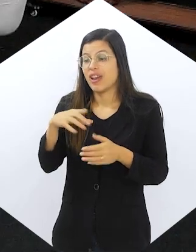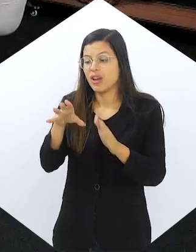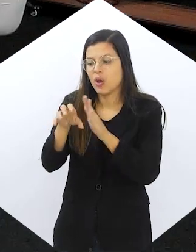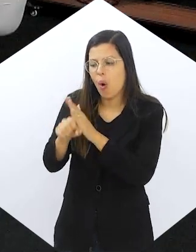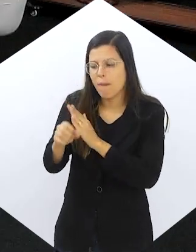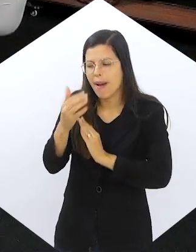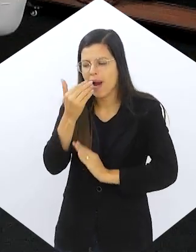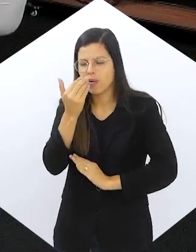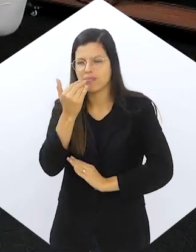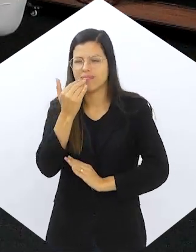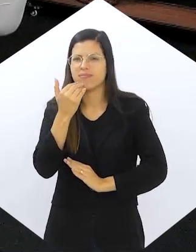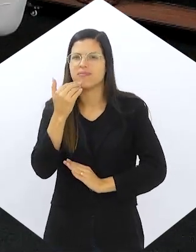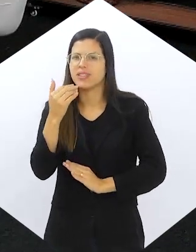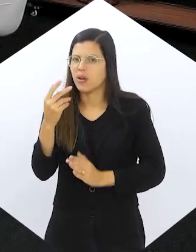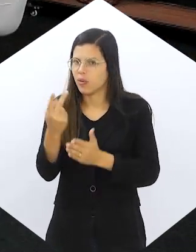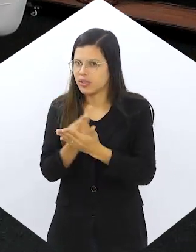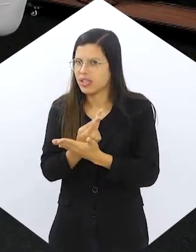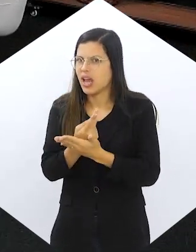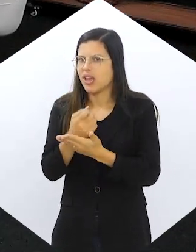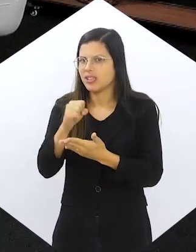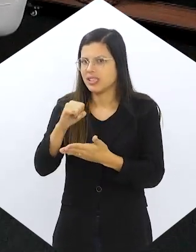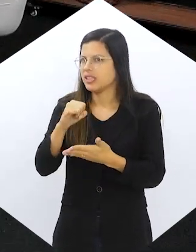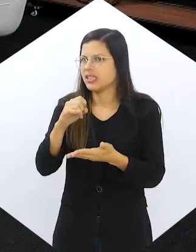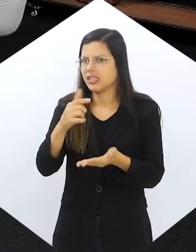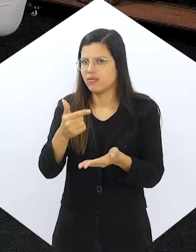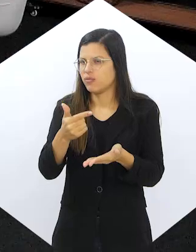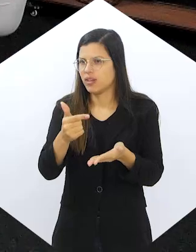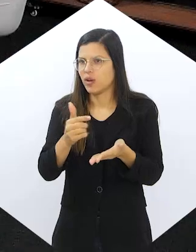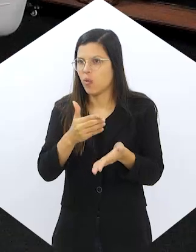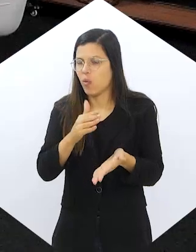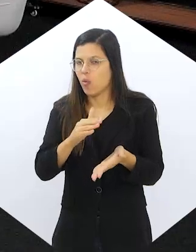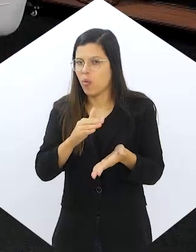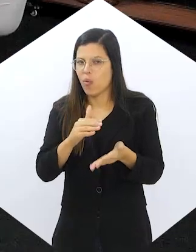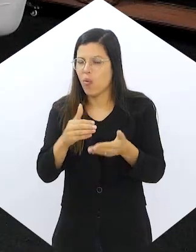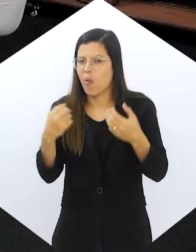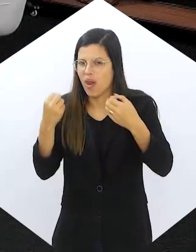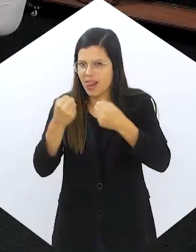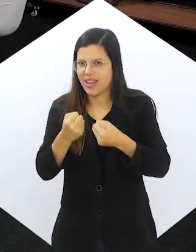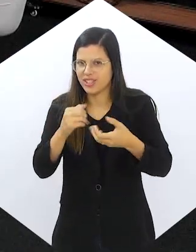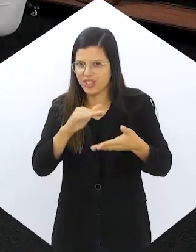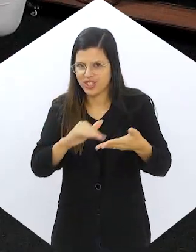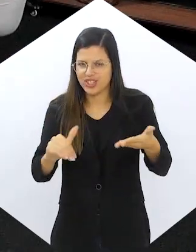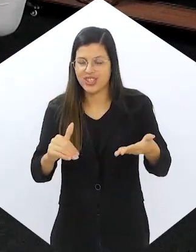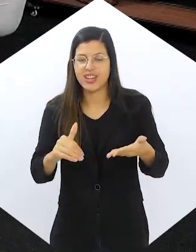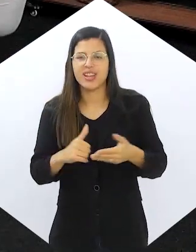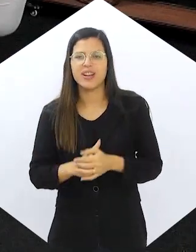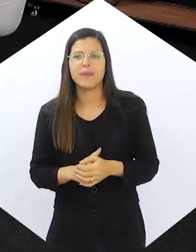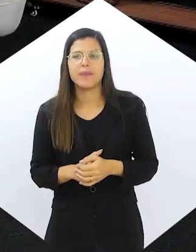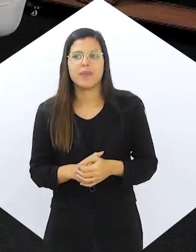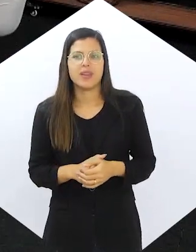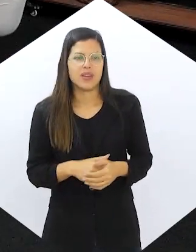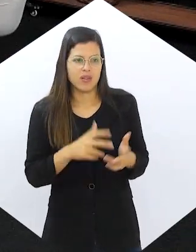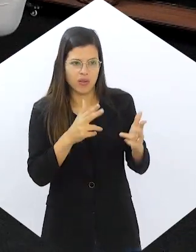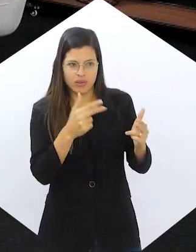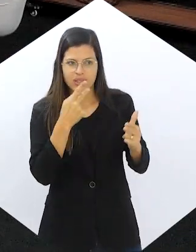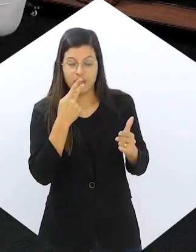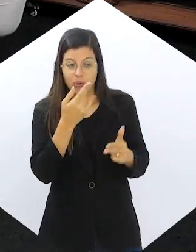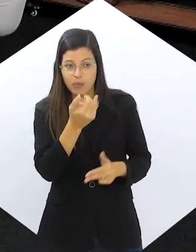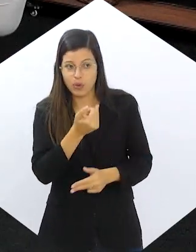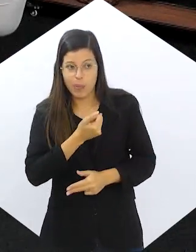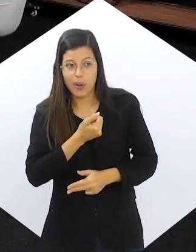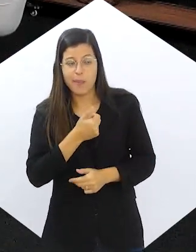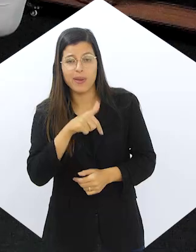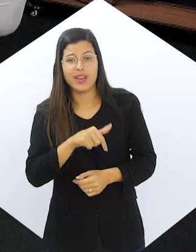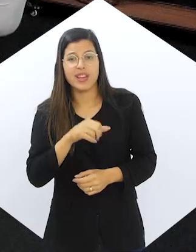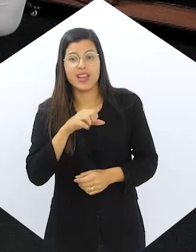ele rouba. Foi a se primeira tiver de coisa que você bobeira. falou, né? Ó, ele tá sem colete, não deixa nenhuma comida em cima das mesas, ele cheirou tudo. Mas na hora